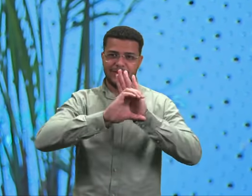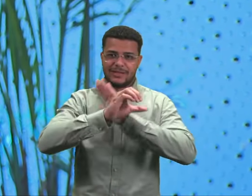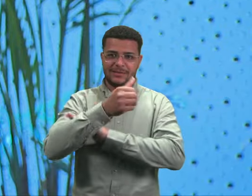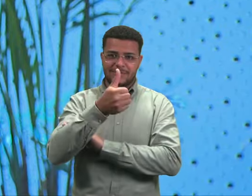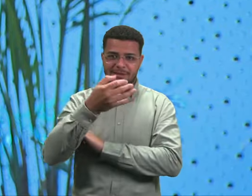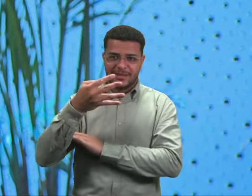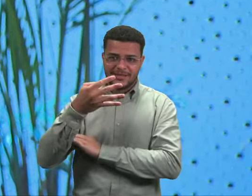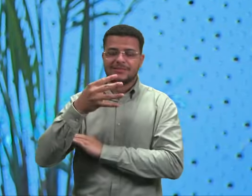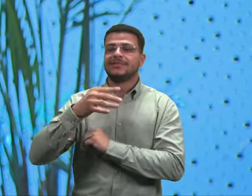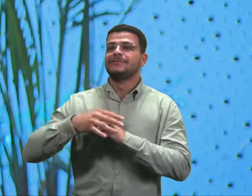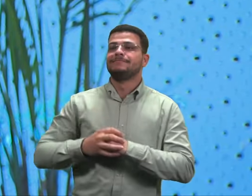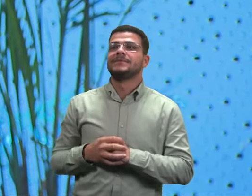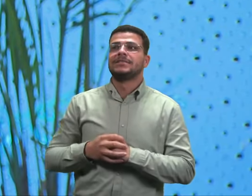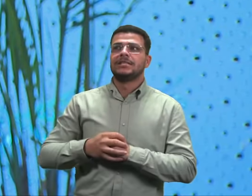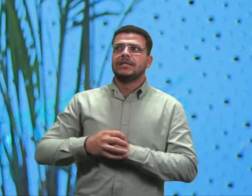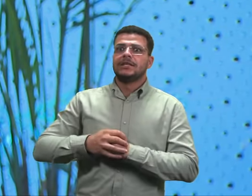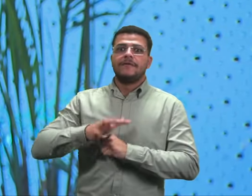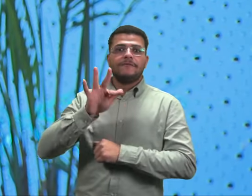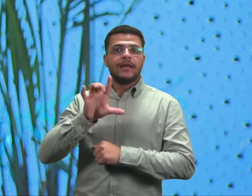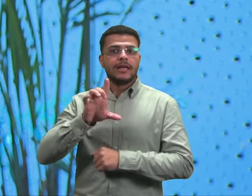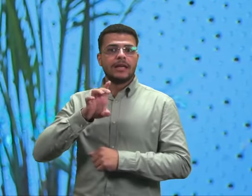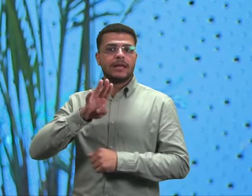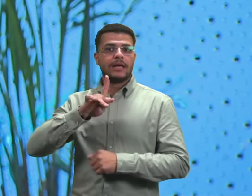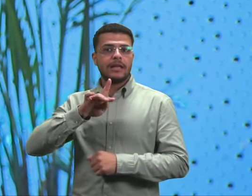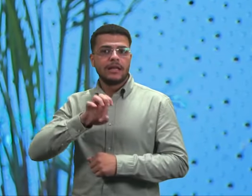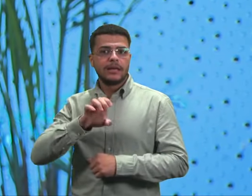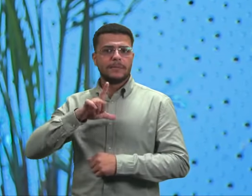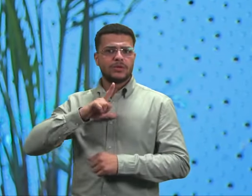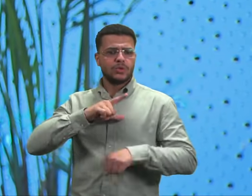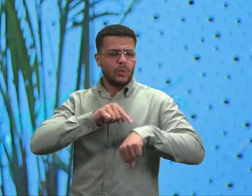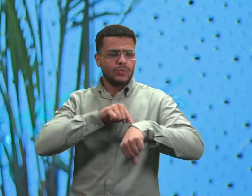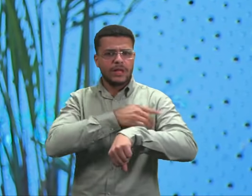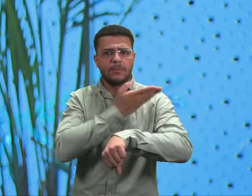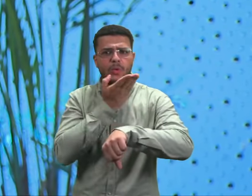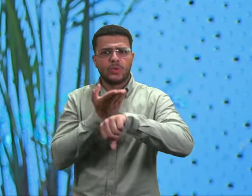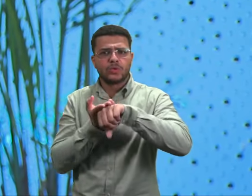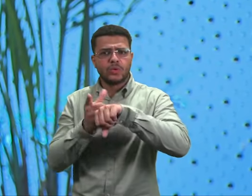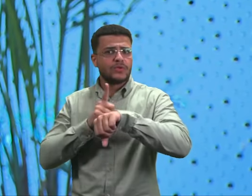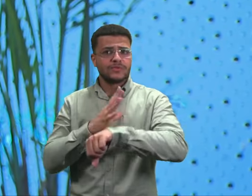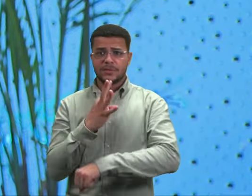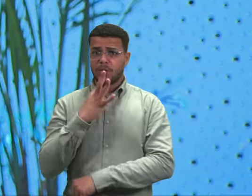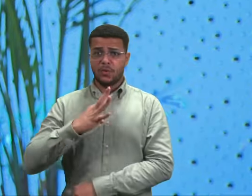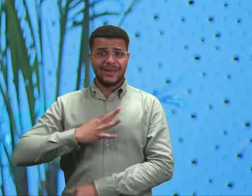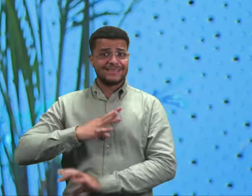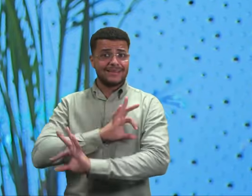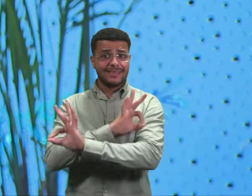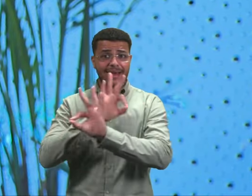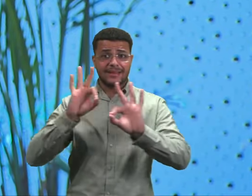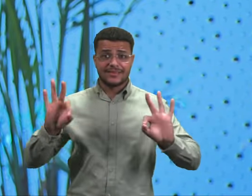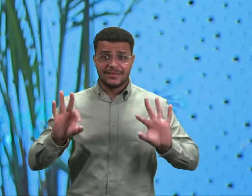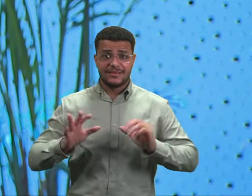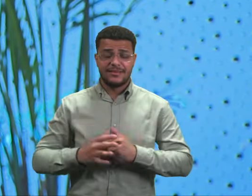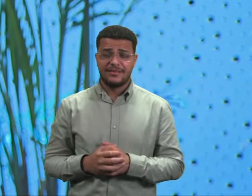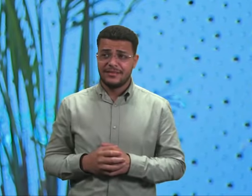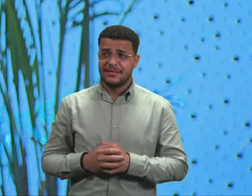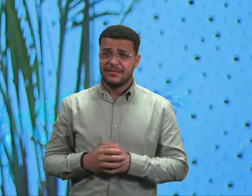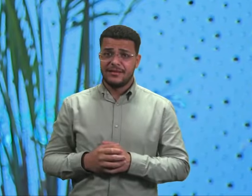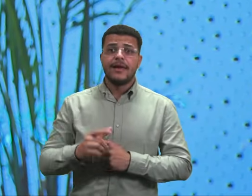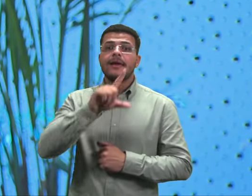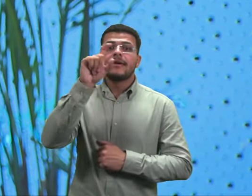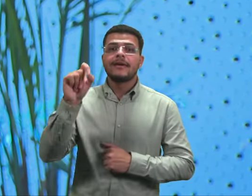disse: Filipe, eu estou há tanto tempo com vocês e vocês não me têm conhecido. Quem me vê a